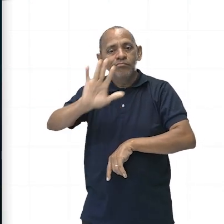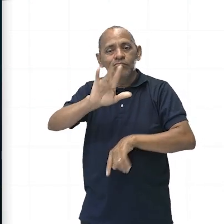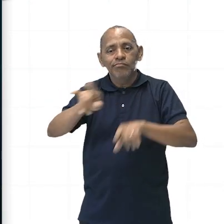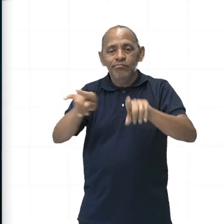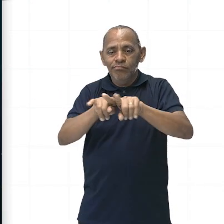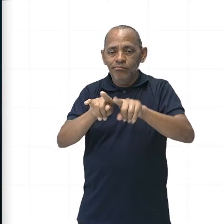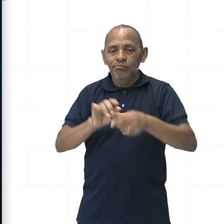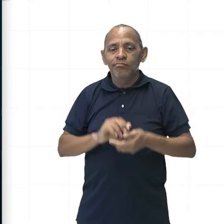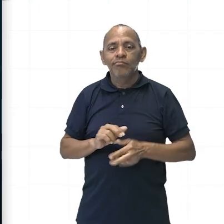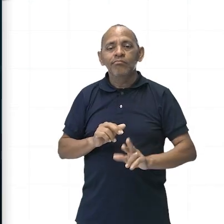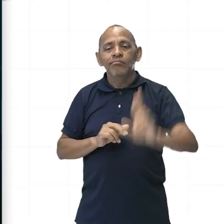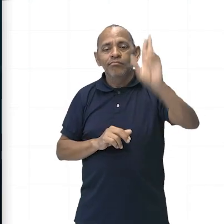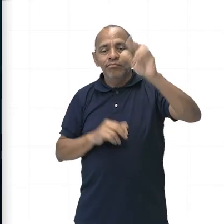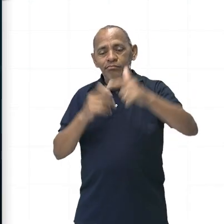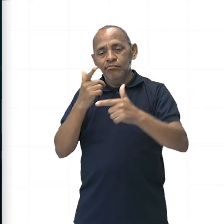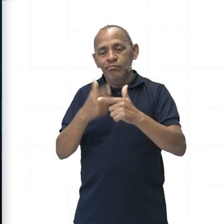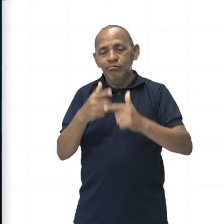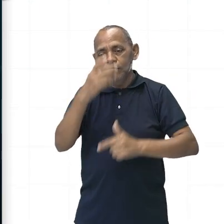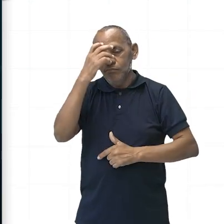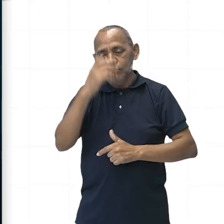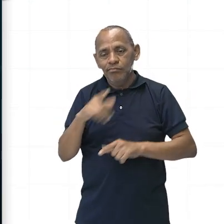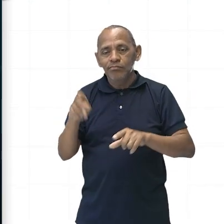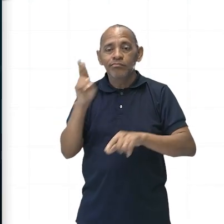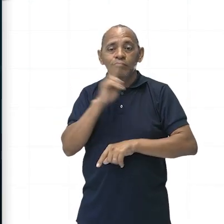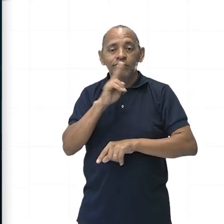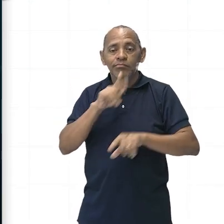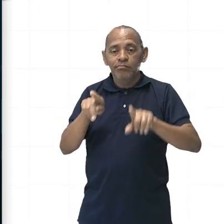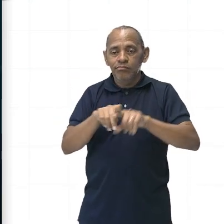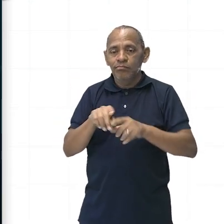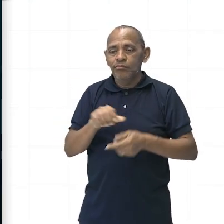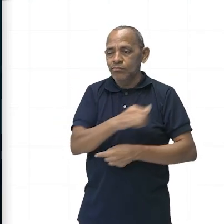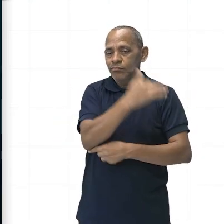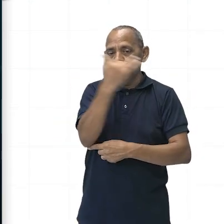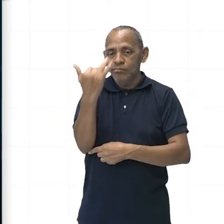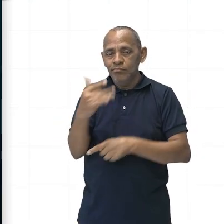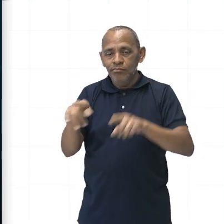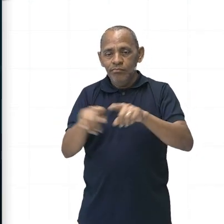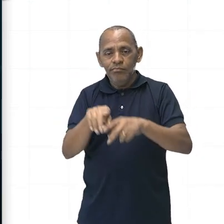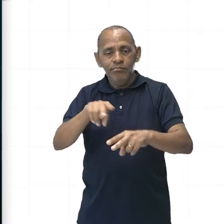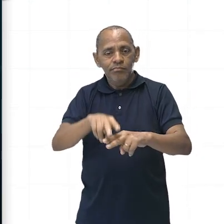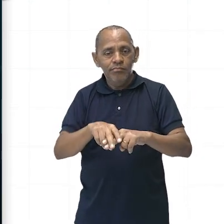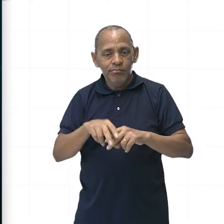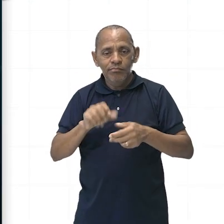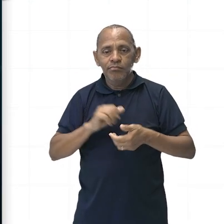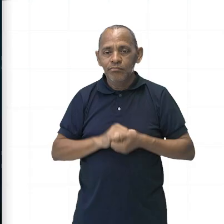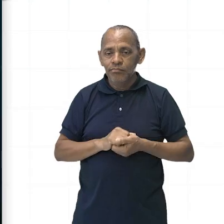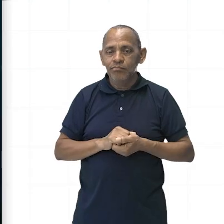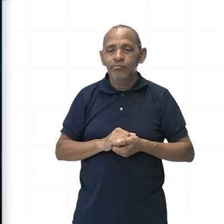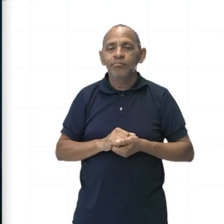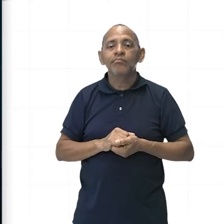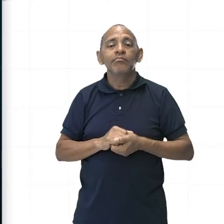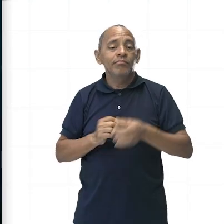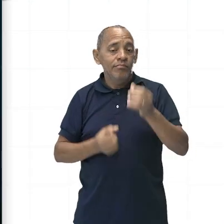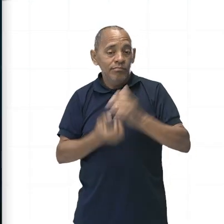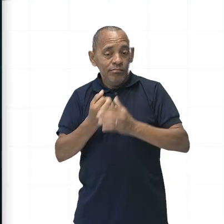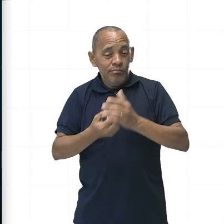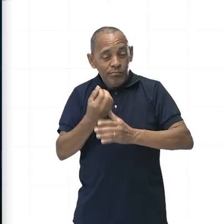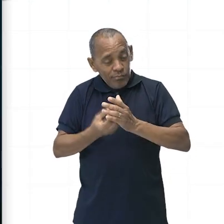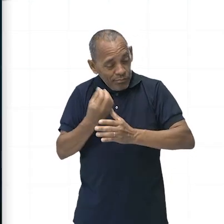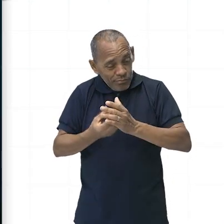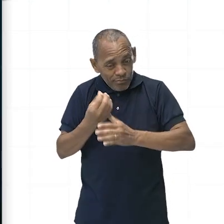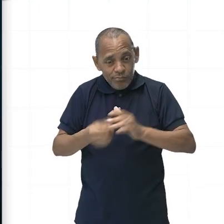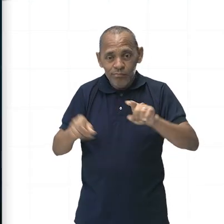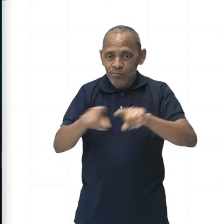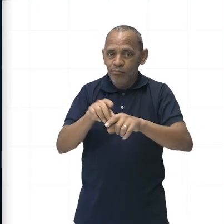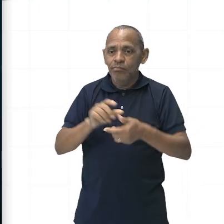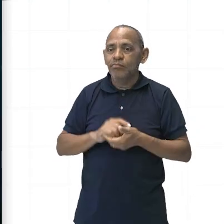um problema sério e urgente para o meio ambiente, devido à sua alta produção e baixa